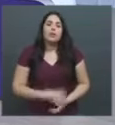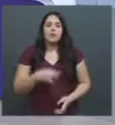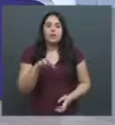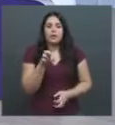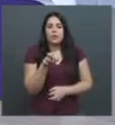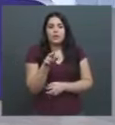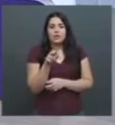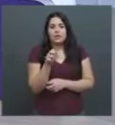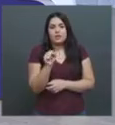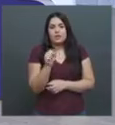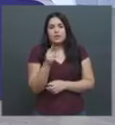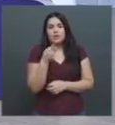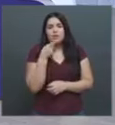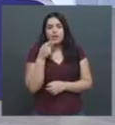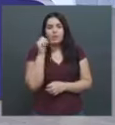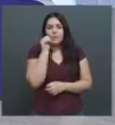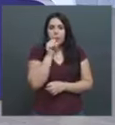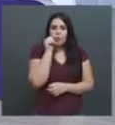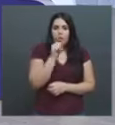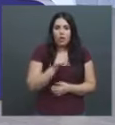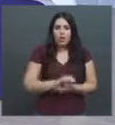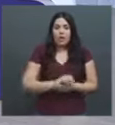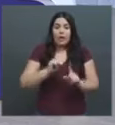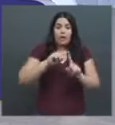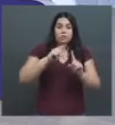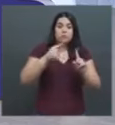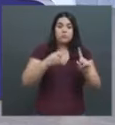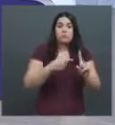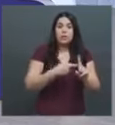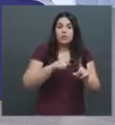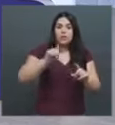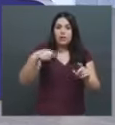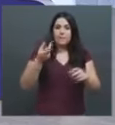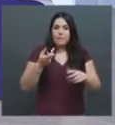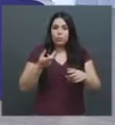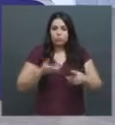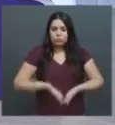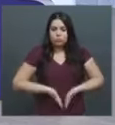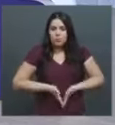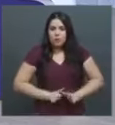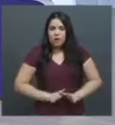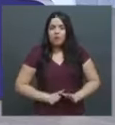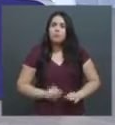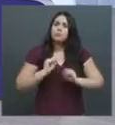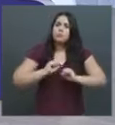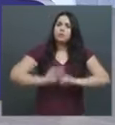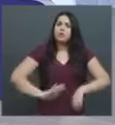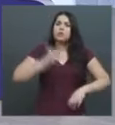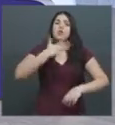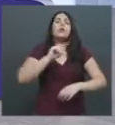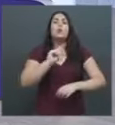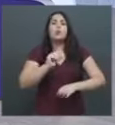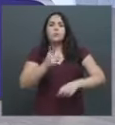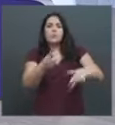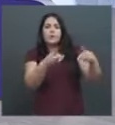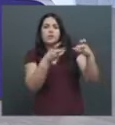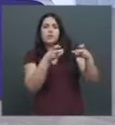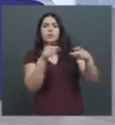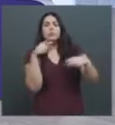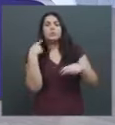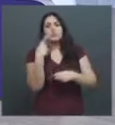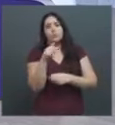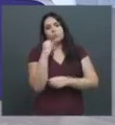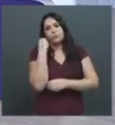falando em mulheres ainda, no caso das gestantes, após o parto, isso também pode acontecer? O que você percebe na sua vivência